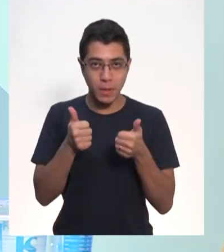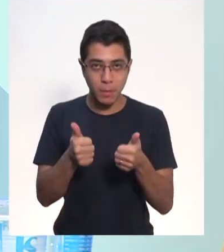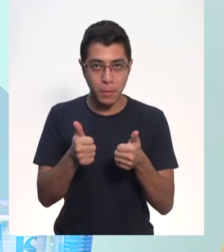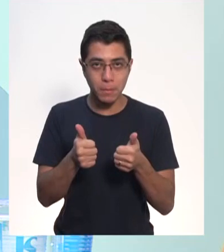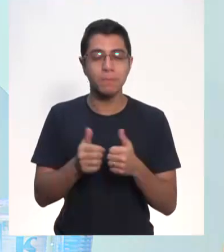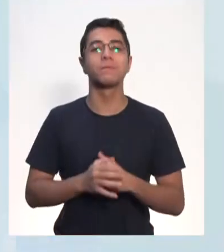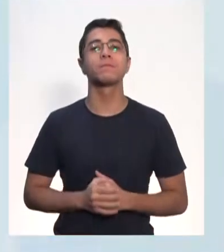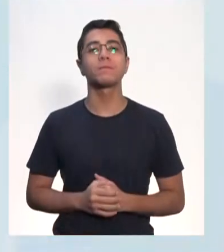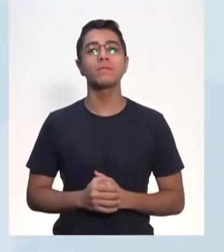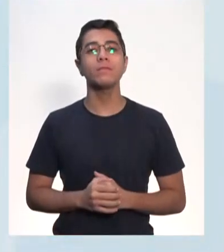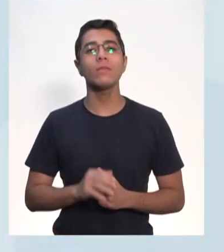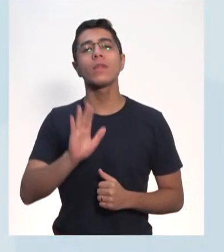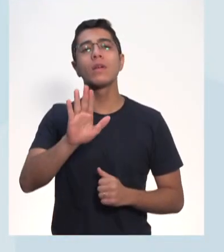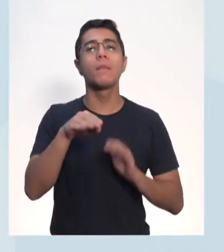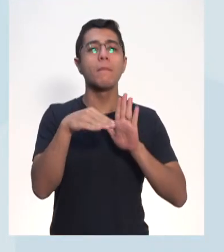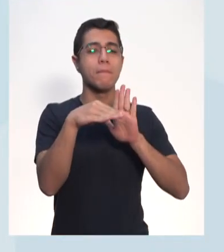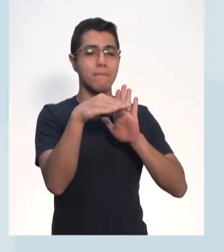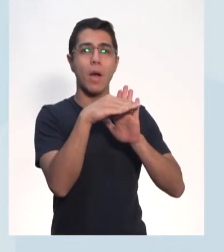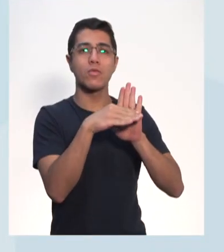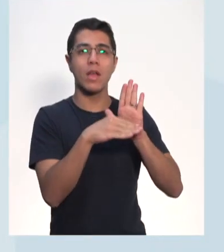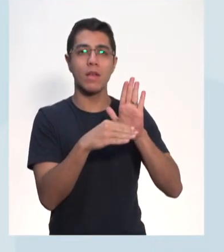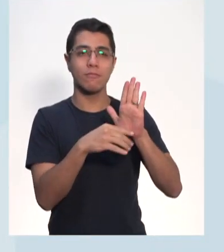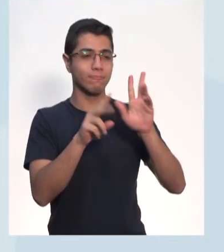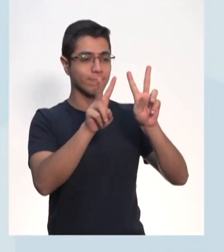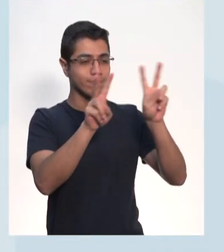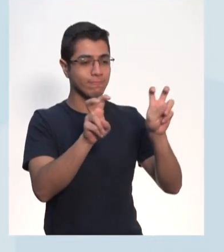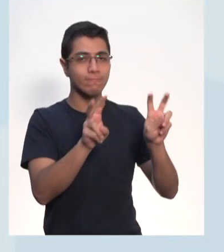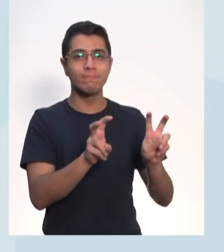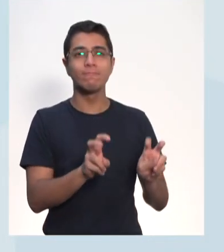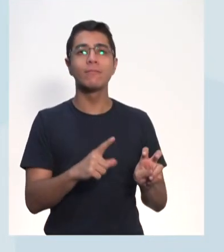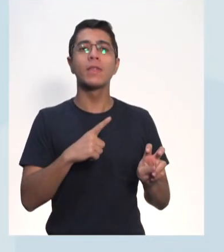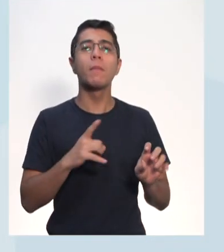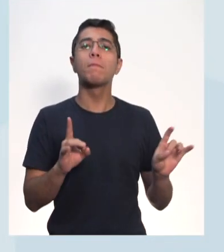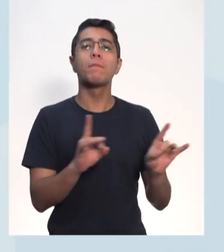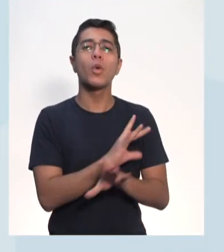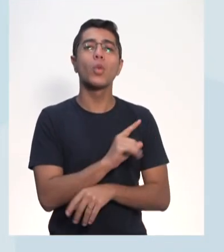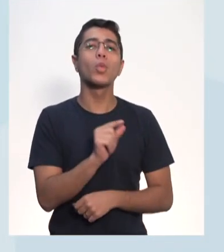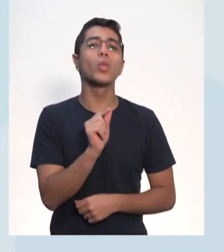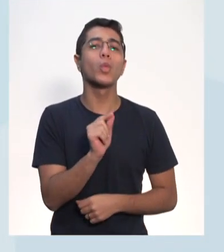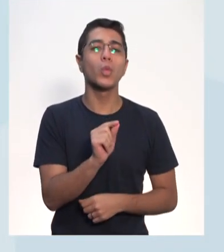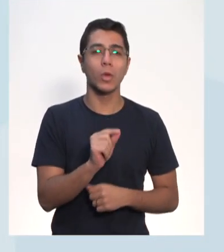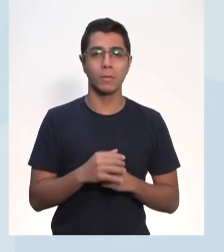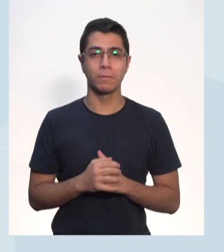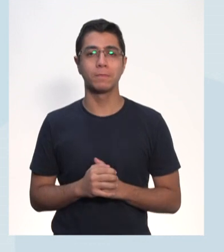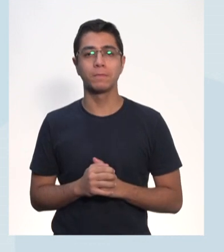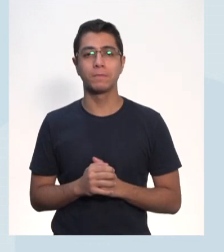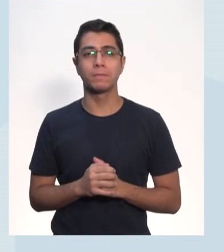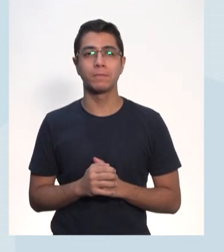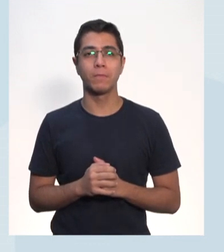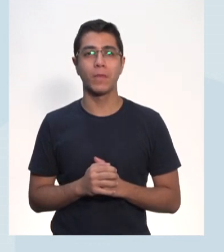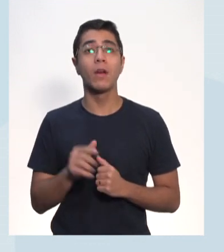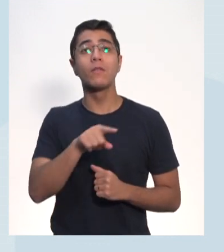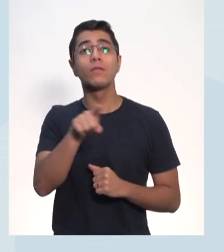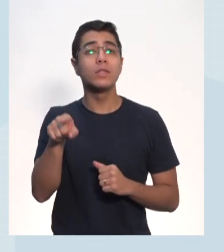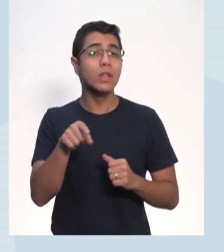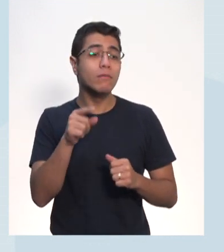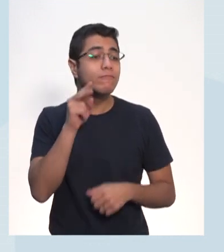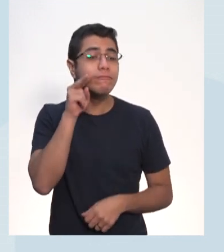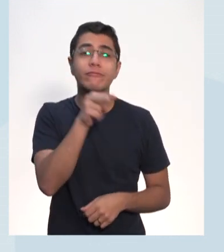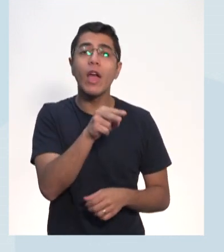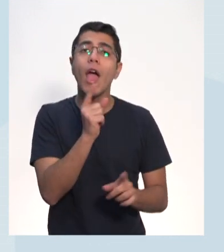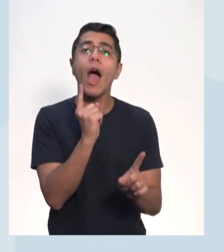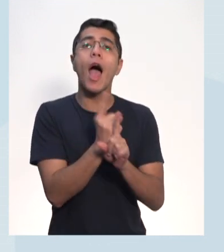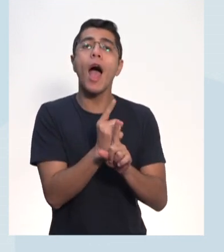estão disponíveis, nós temos aí um caminho para vocês, que é justamente acessar o site da